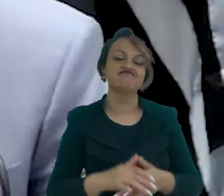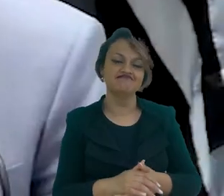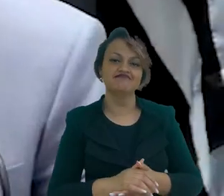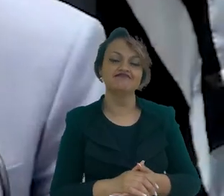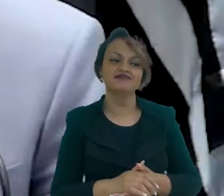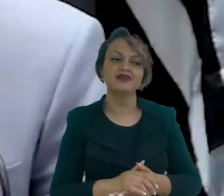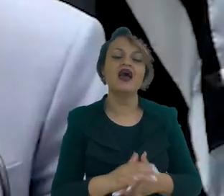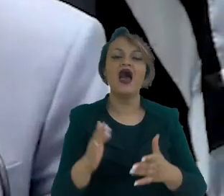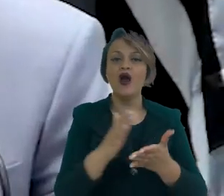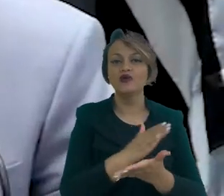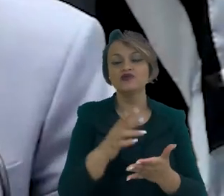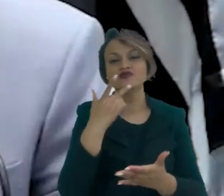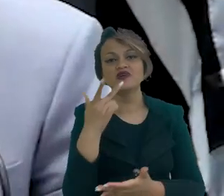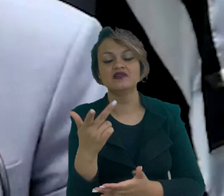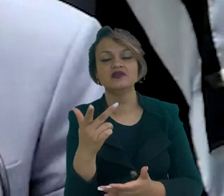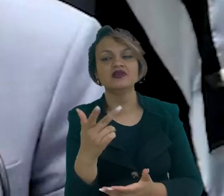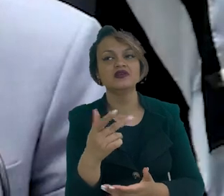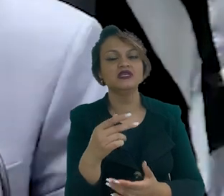interesses